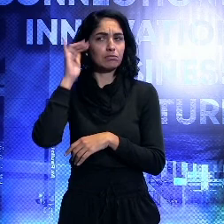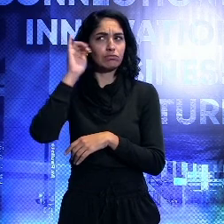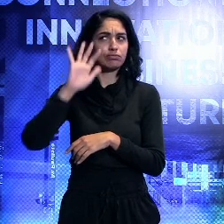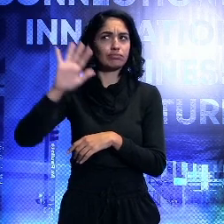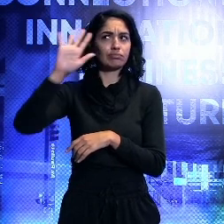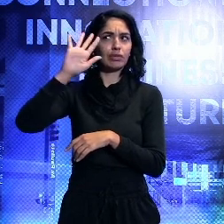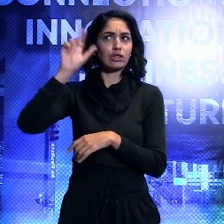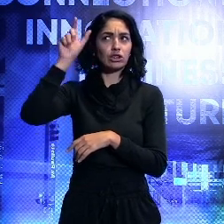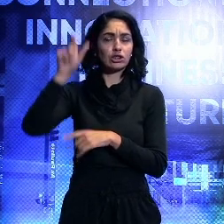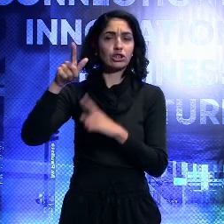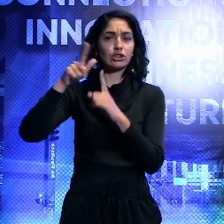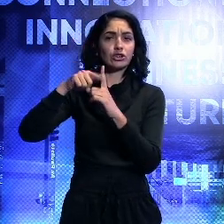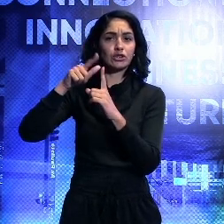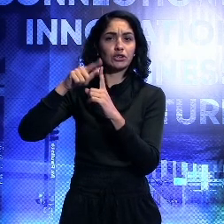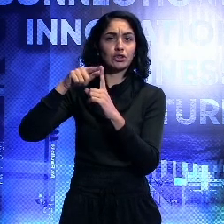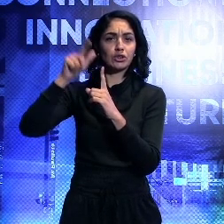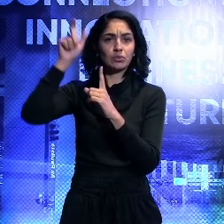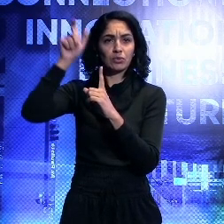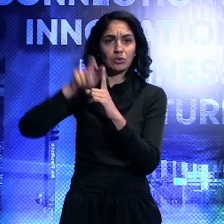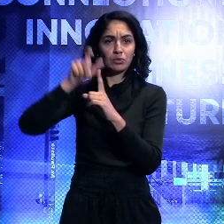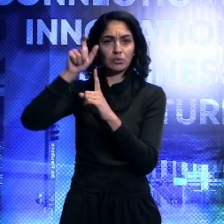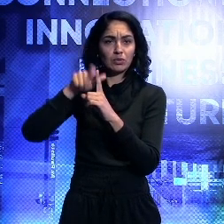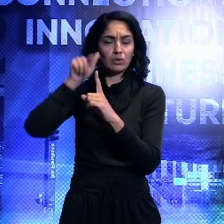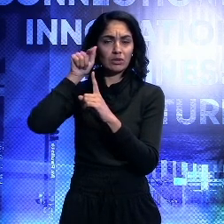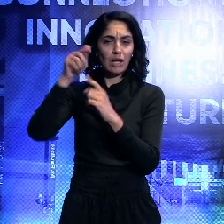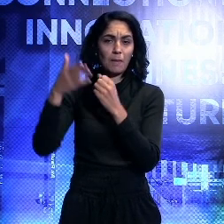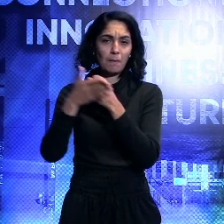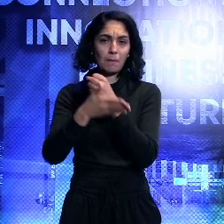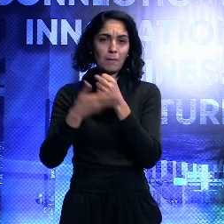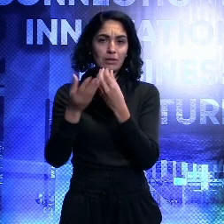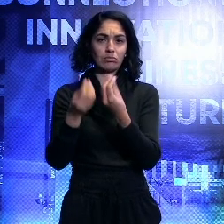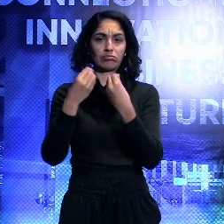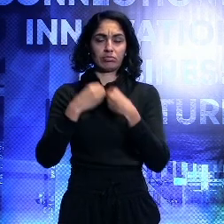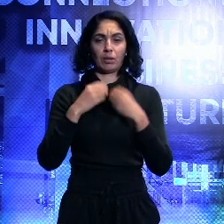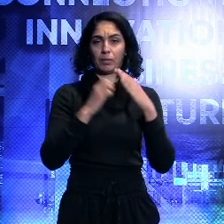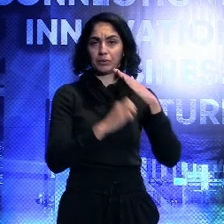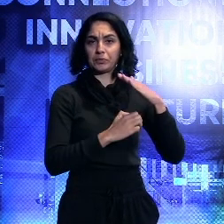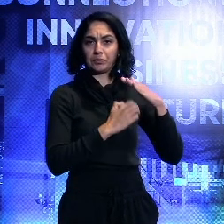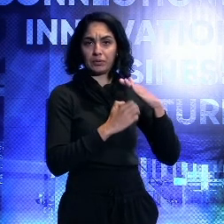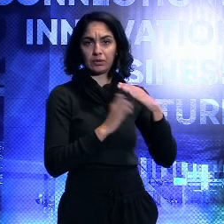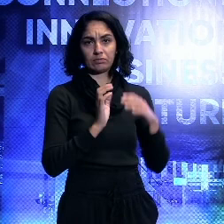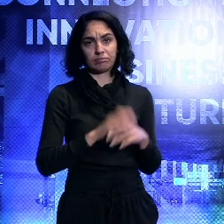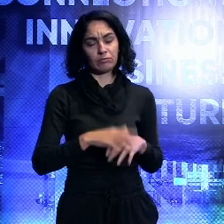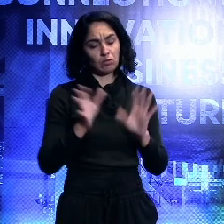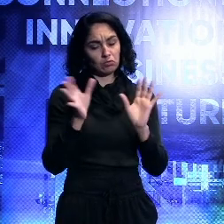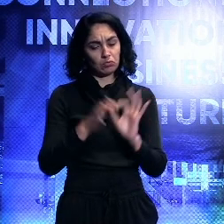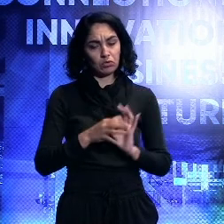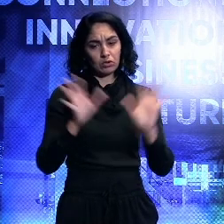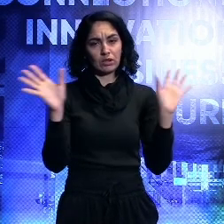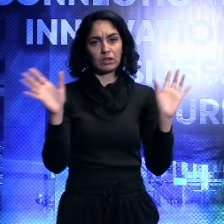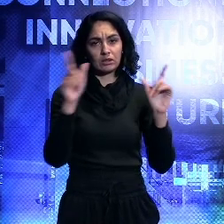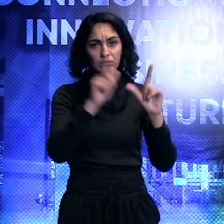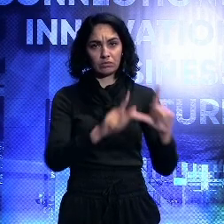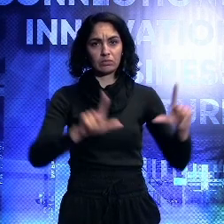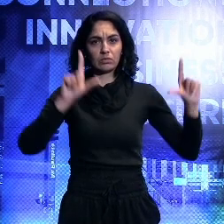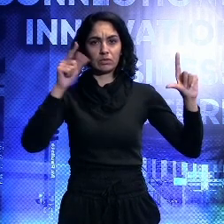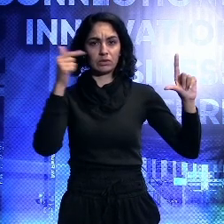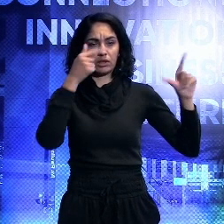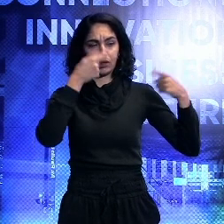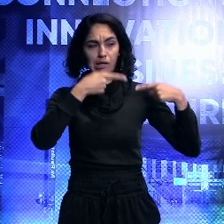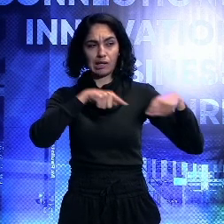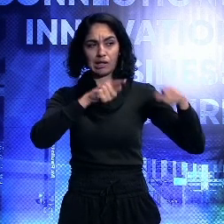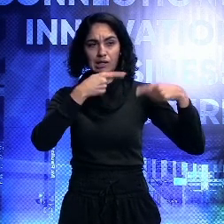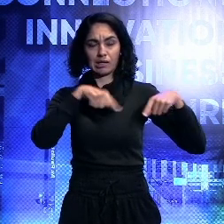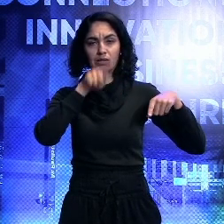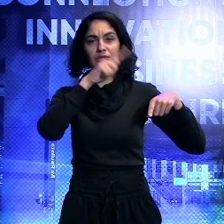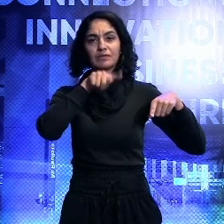persona, né, com esse embasamento, pode trazer para vocês. Eu deixo esse slide mais como uma provocação